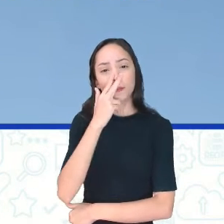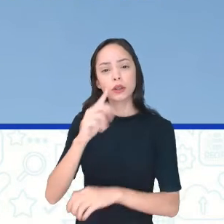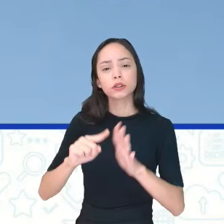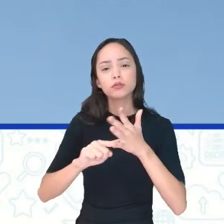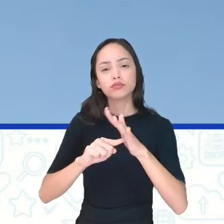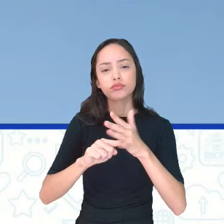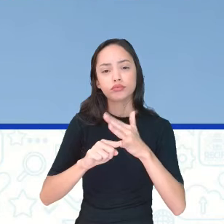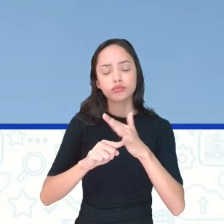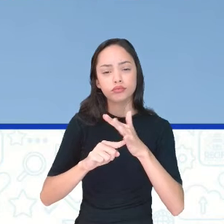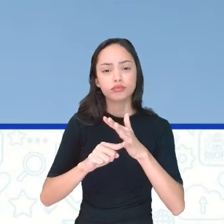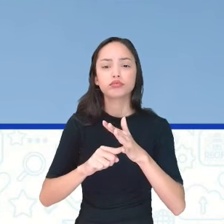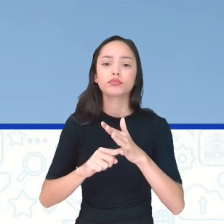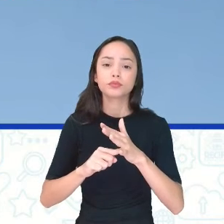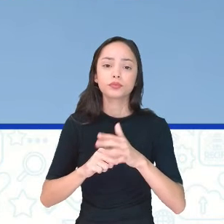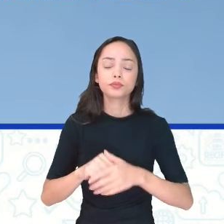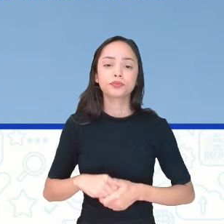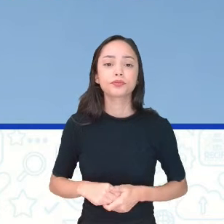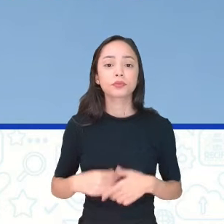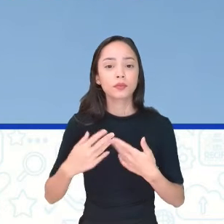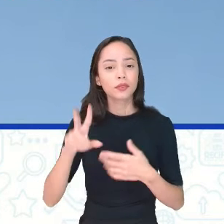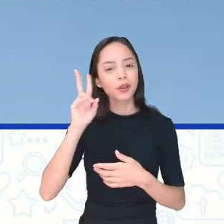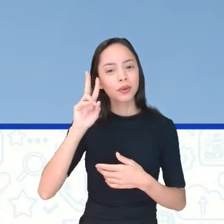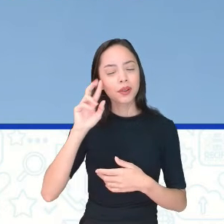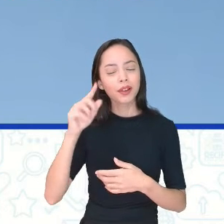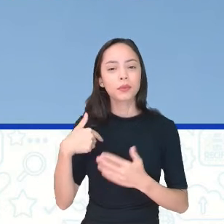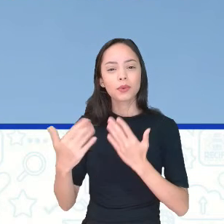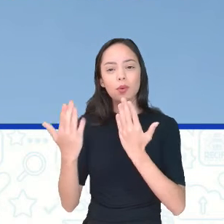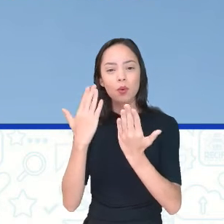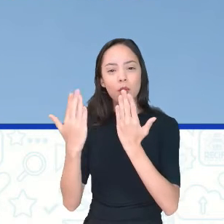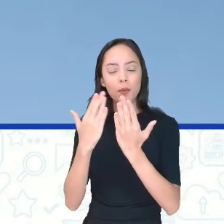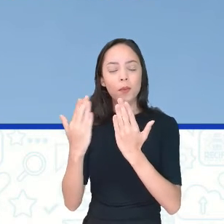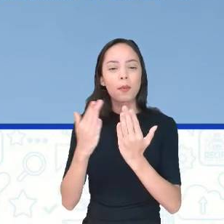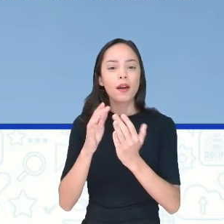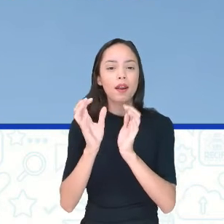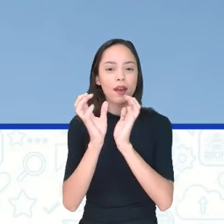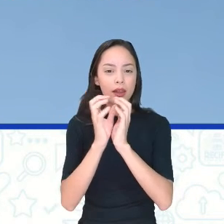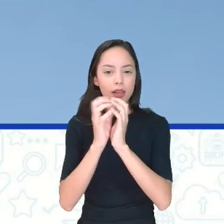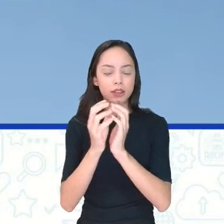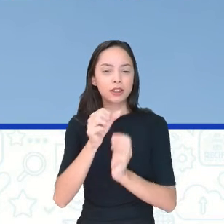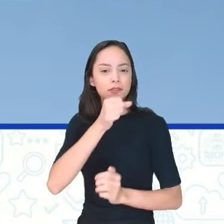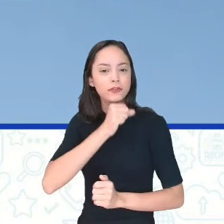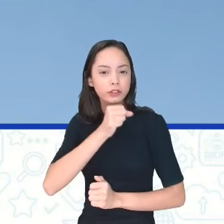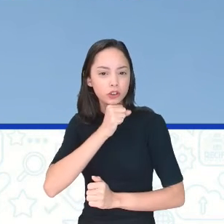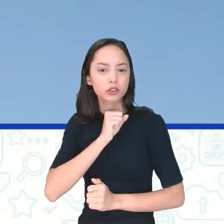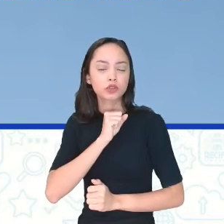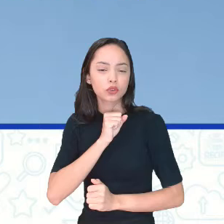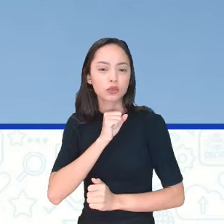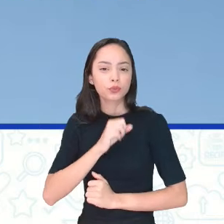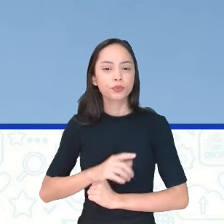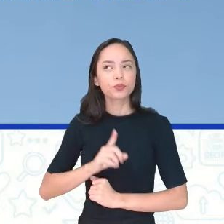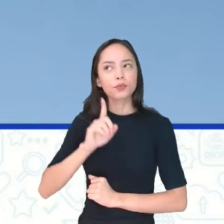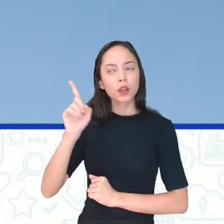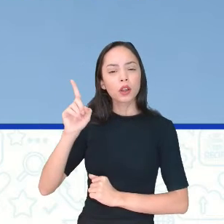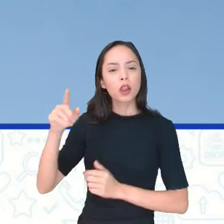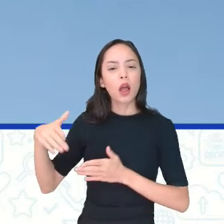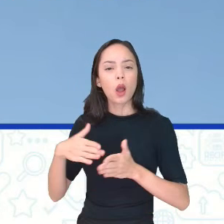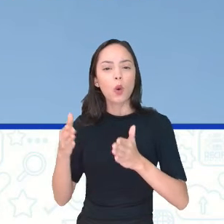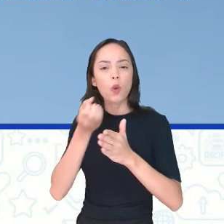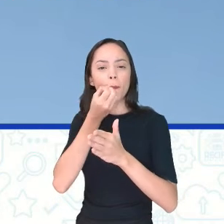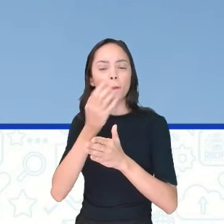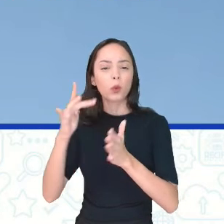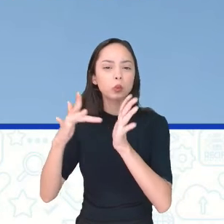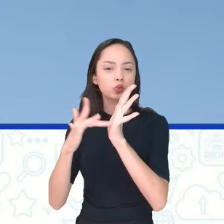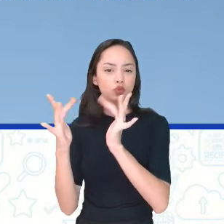máquina. Então, veja, eu falei do Recife Antigo. Lá no Recife Antigo, apesar de ali na Rua do Bom Jesus,